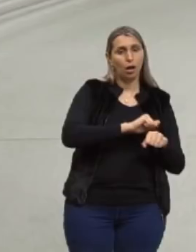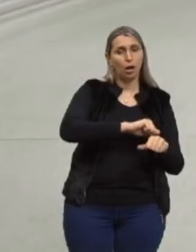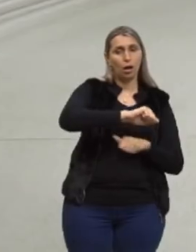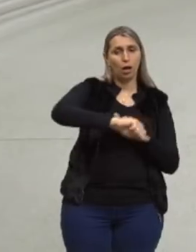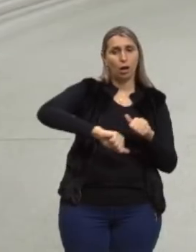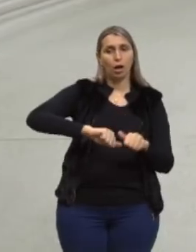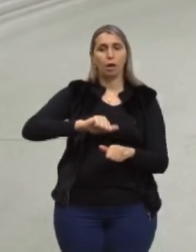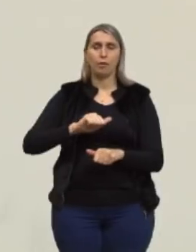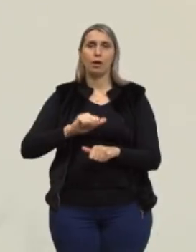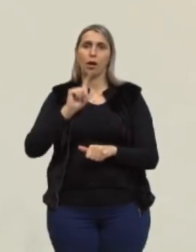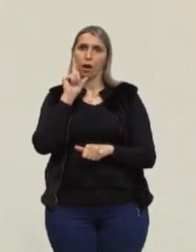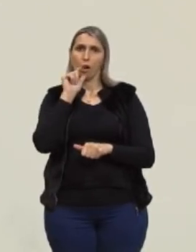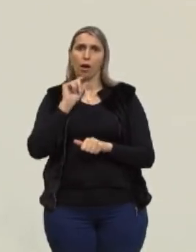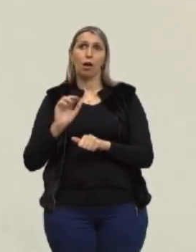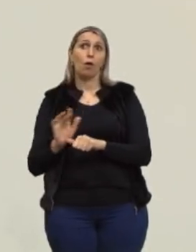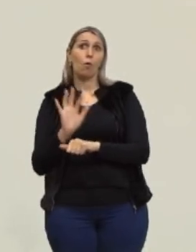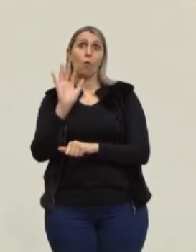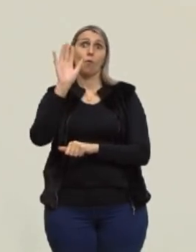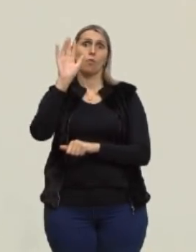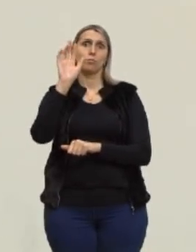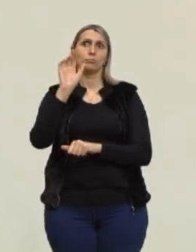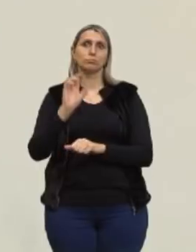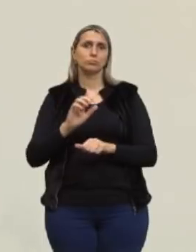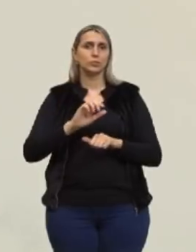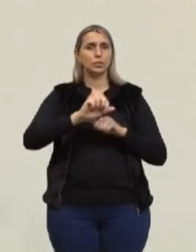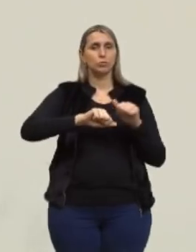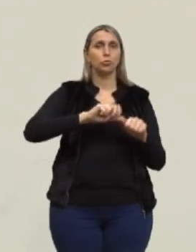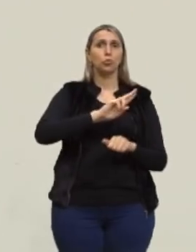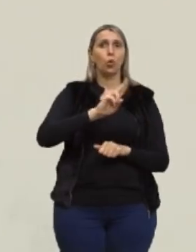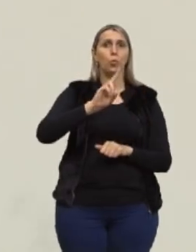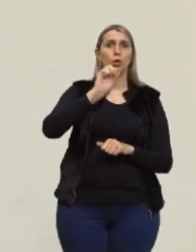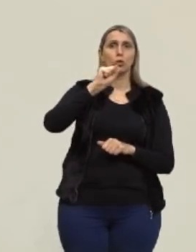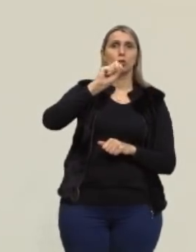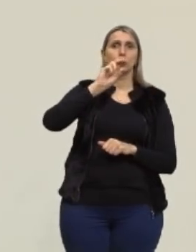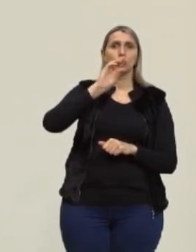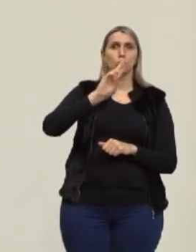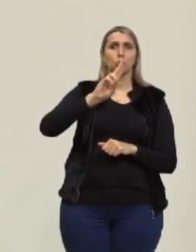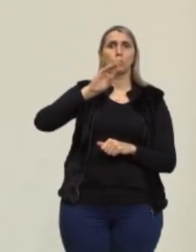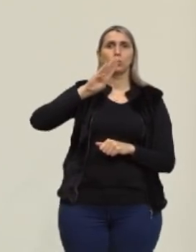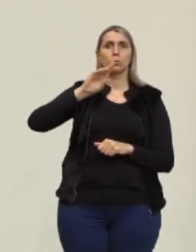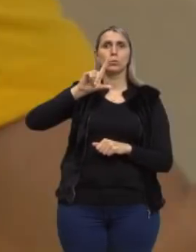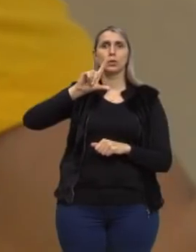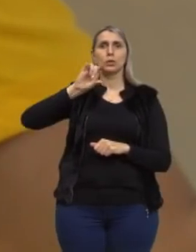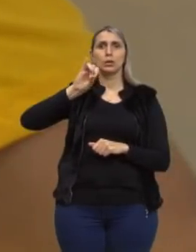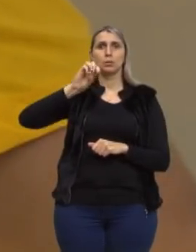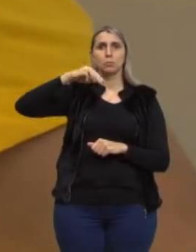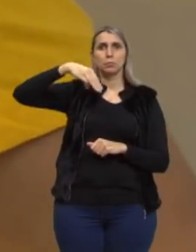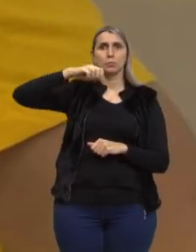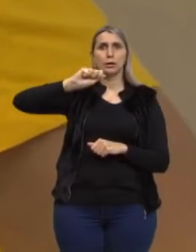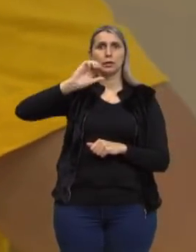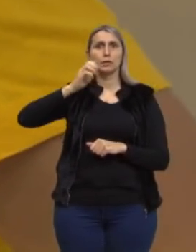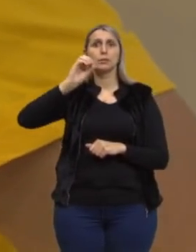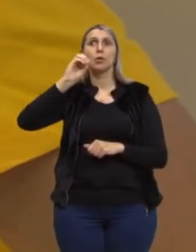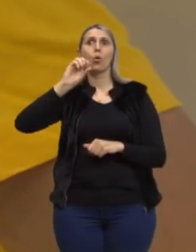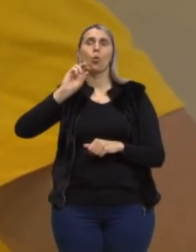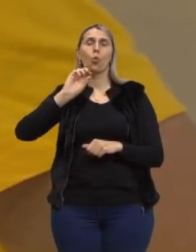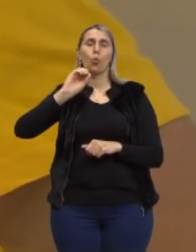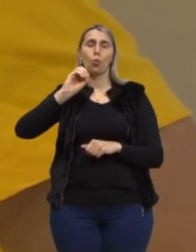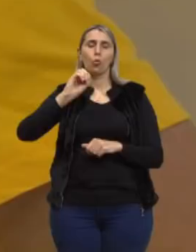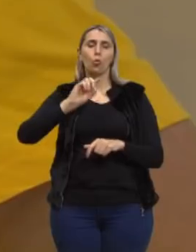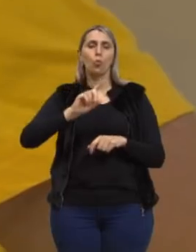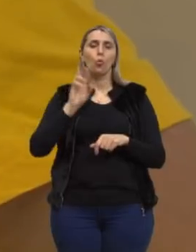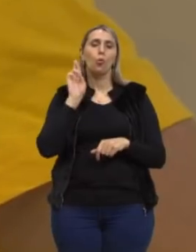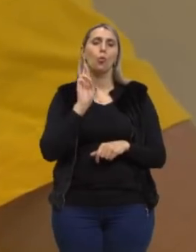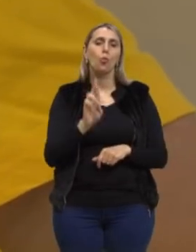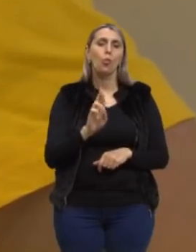passando para água no estado gasoso a sublimação o que que vai ser o resultado e aí entalpia